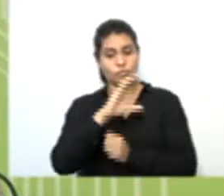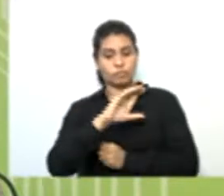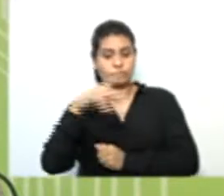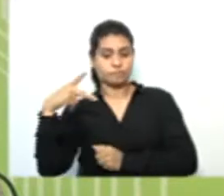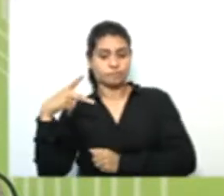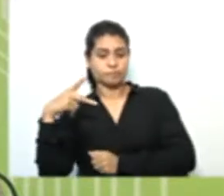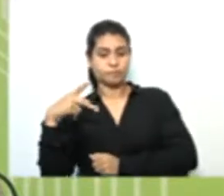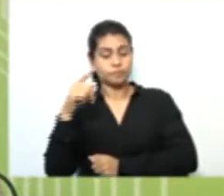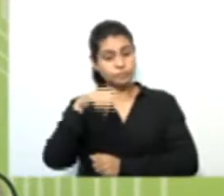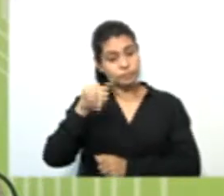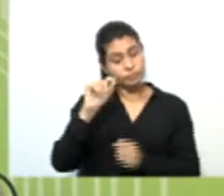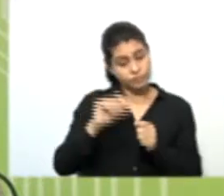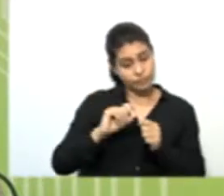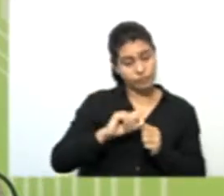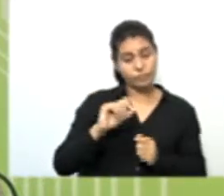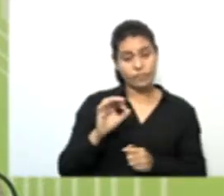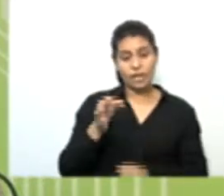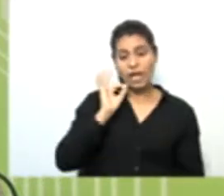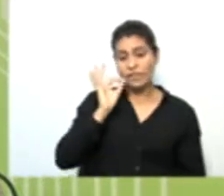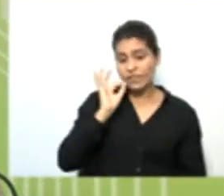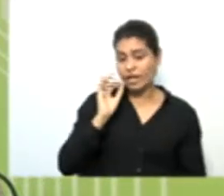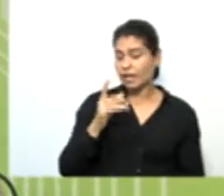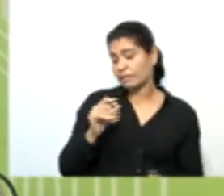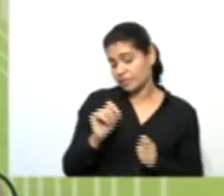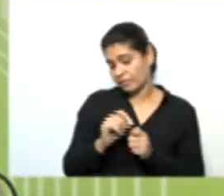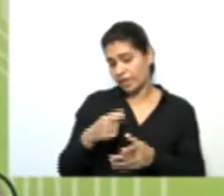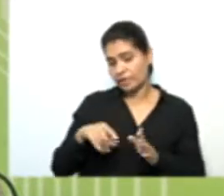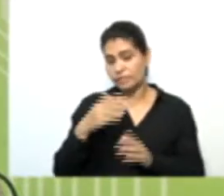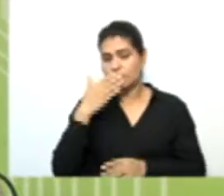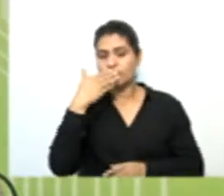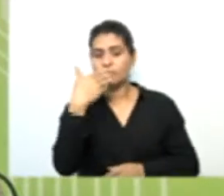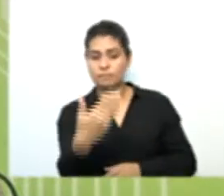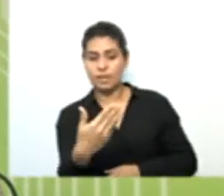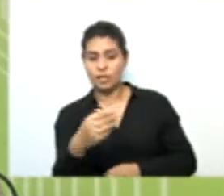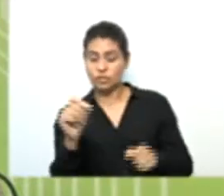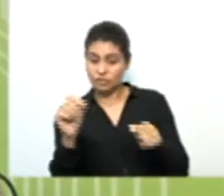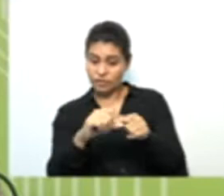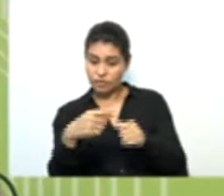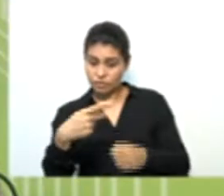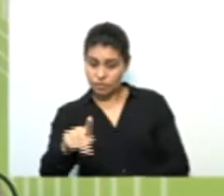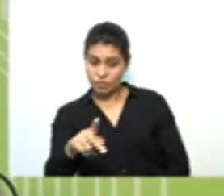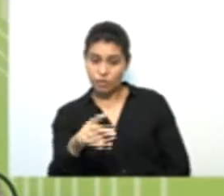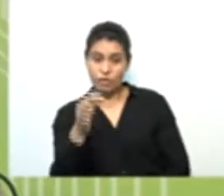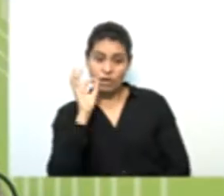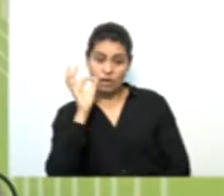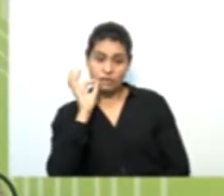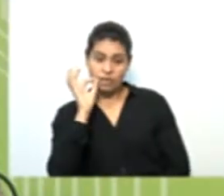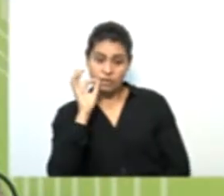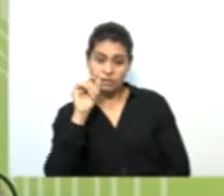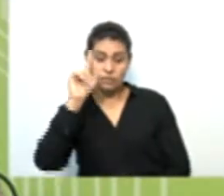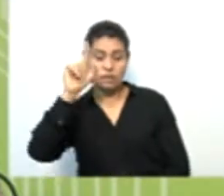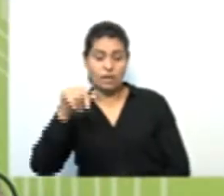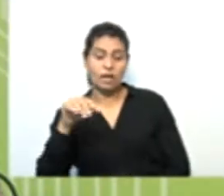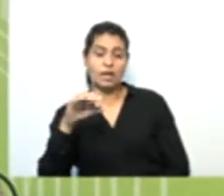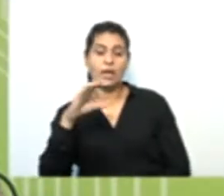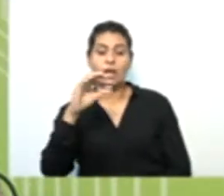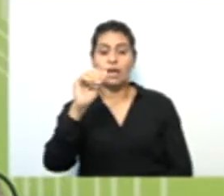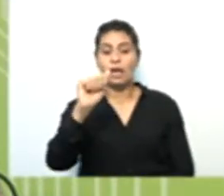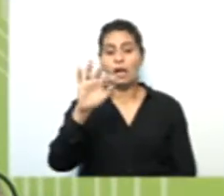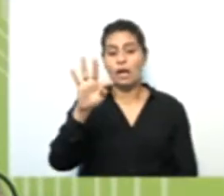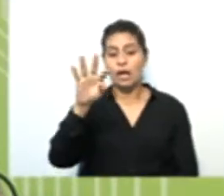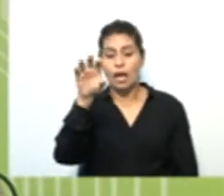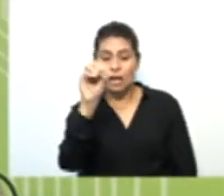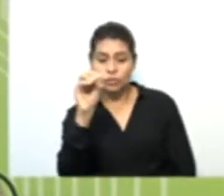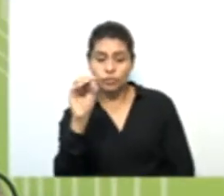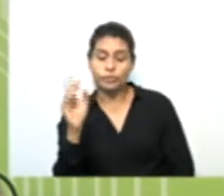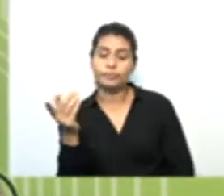torrefação de café, você vai realizar um ato cooperativo quando você pede para torrar o seu café. Então, esse é um exemplo de um ato cooperativo. A gente está falando